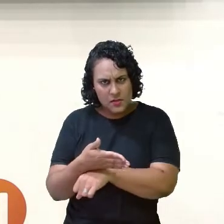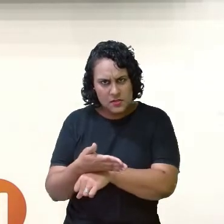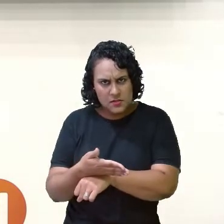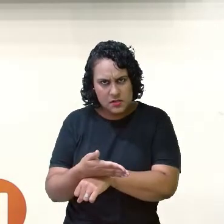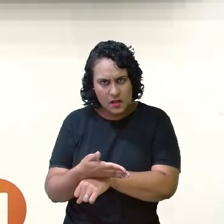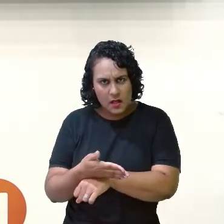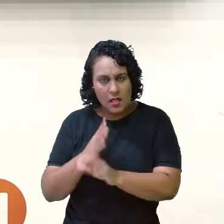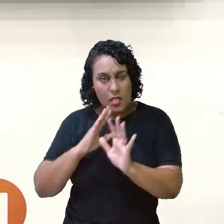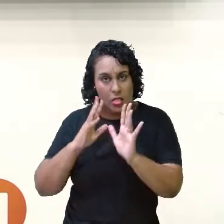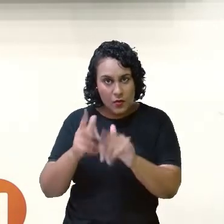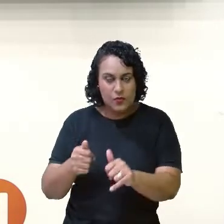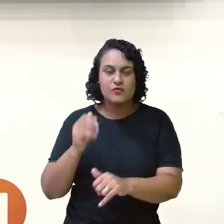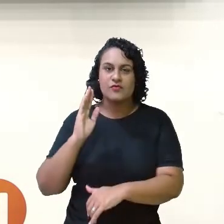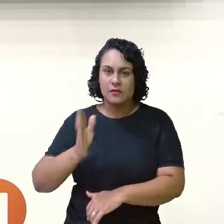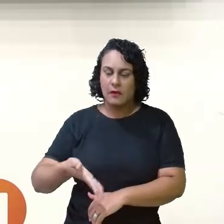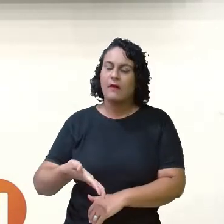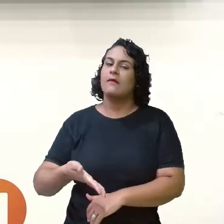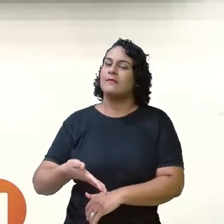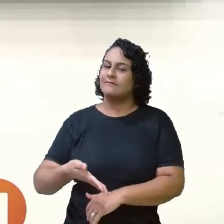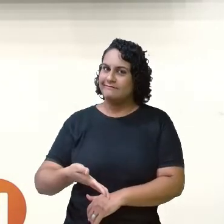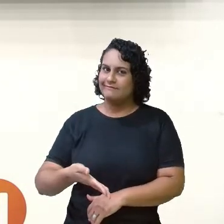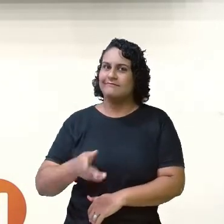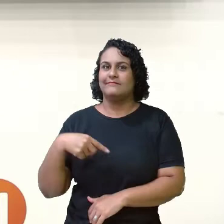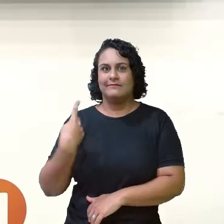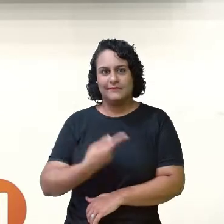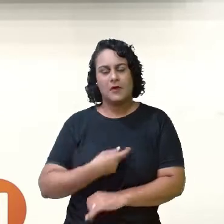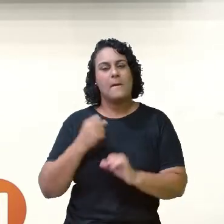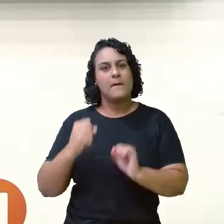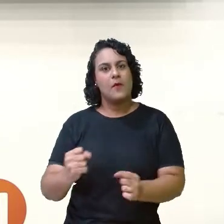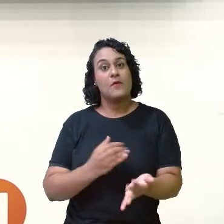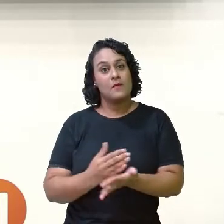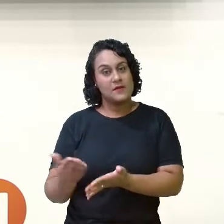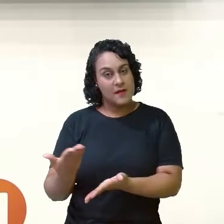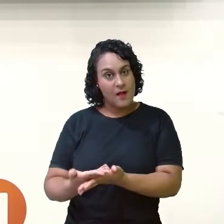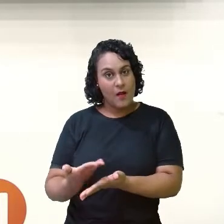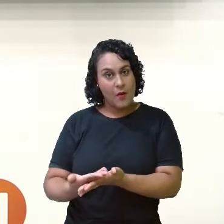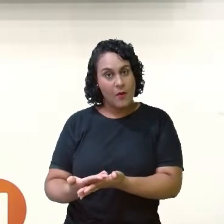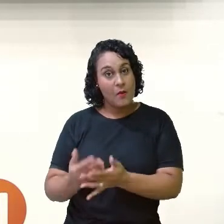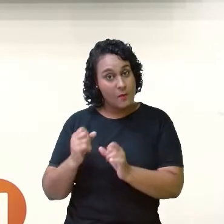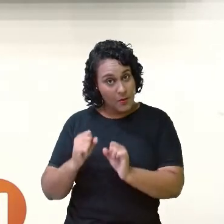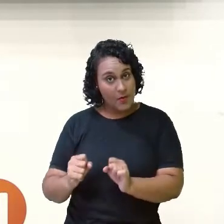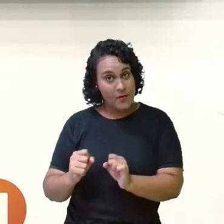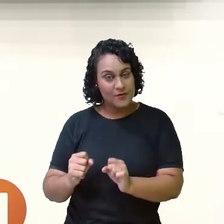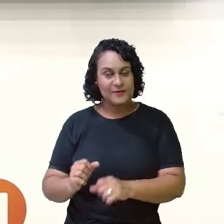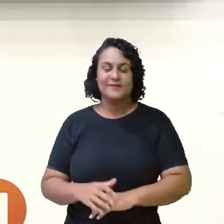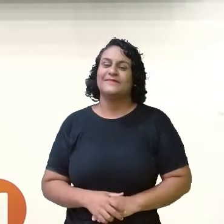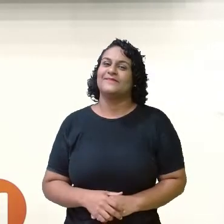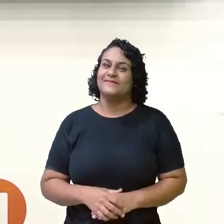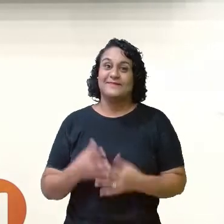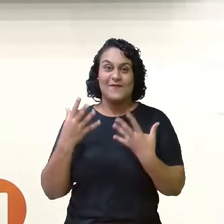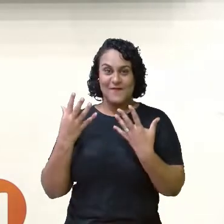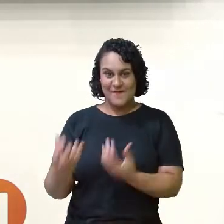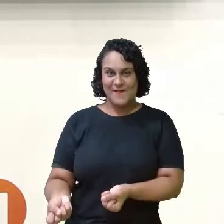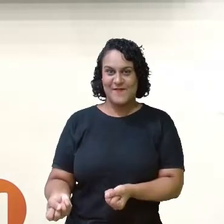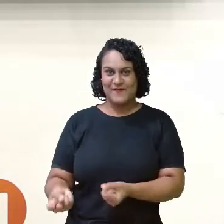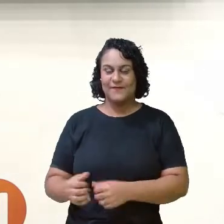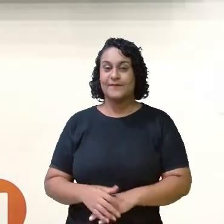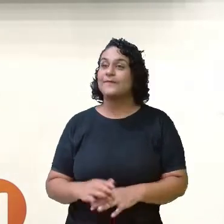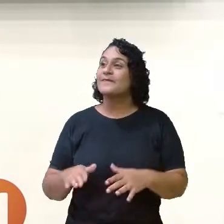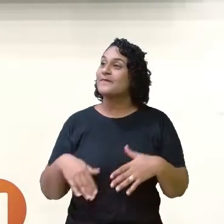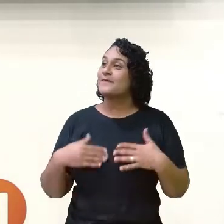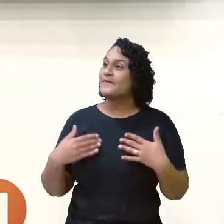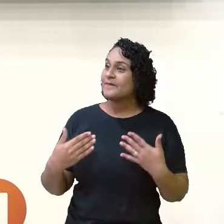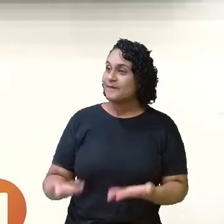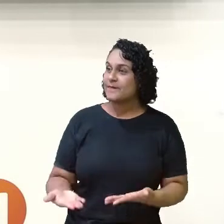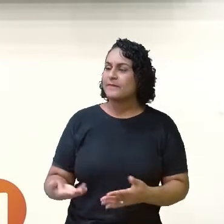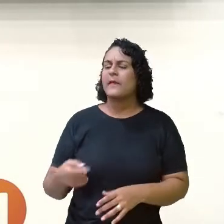como acessar tudo. Então, a gente pode começar a nossa aula? Então, vamos embora. Bom,